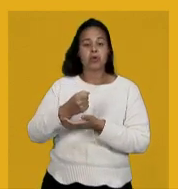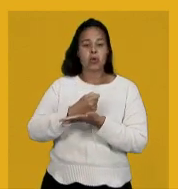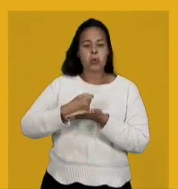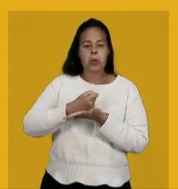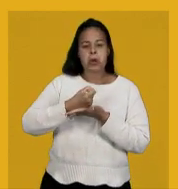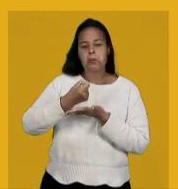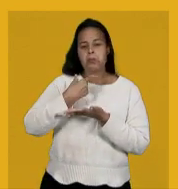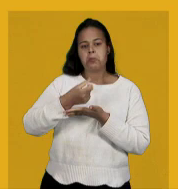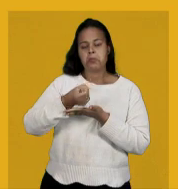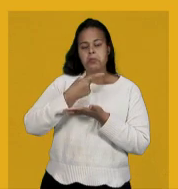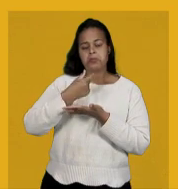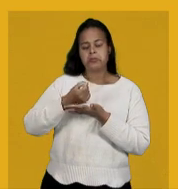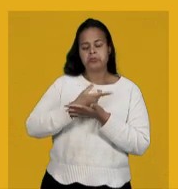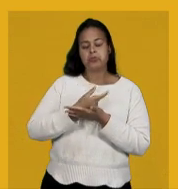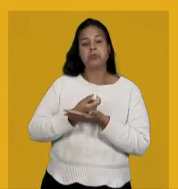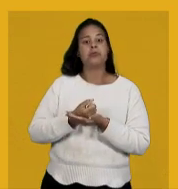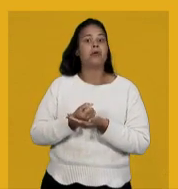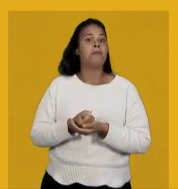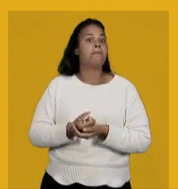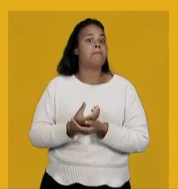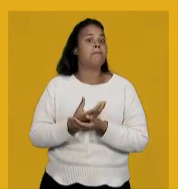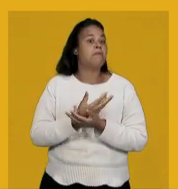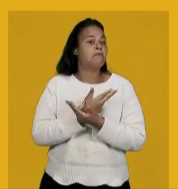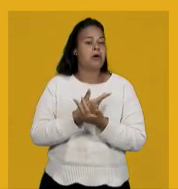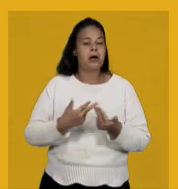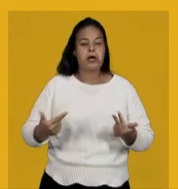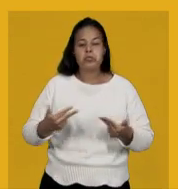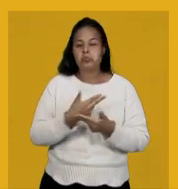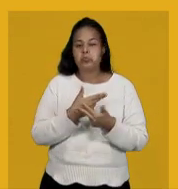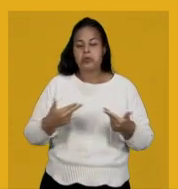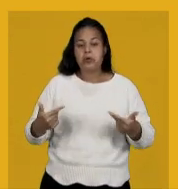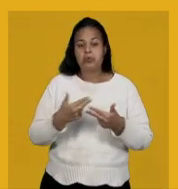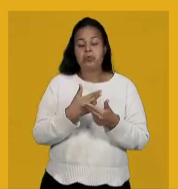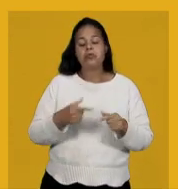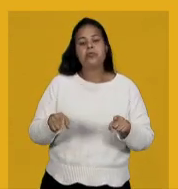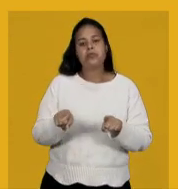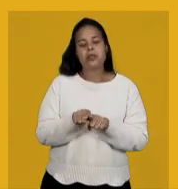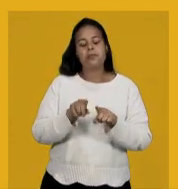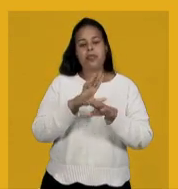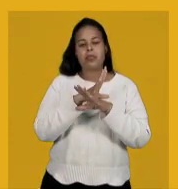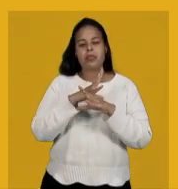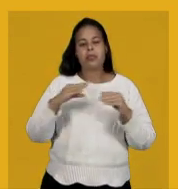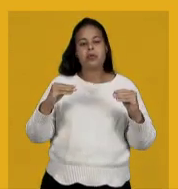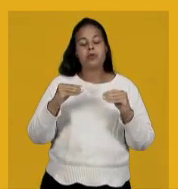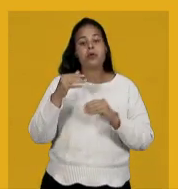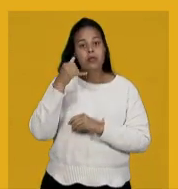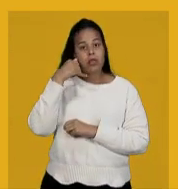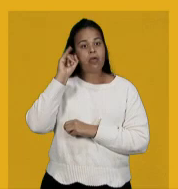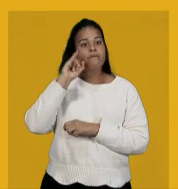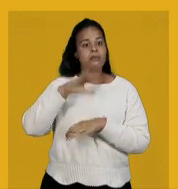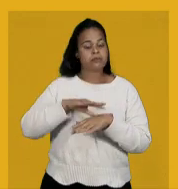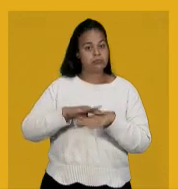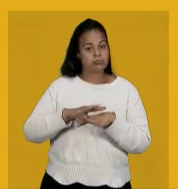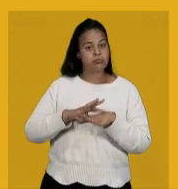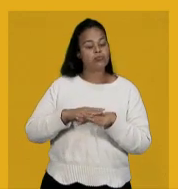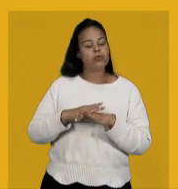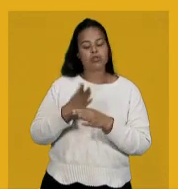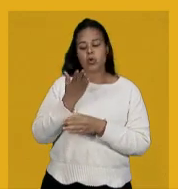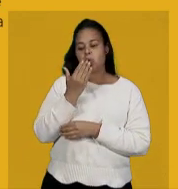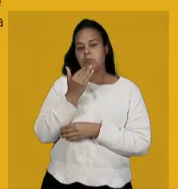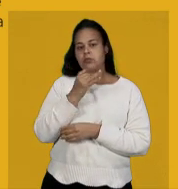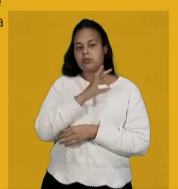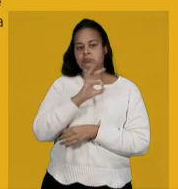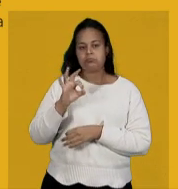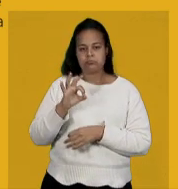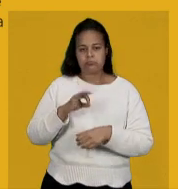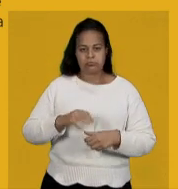uso e abuso. Compreender o mecanismo da cura e prevenção das doenças através da alimentação.